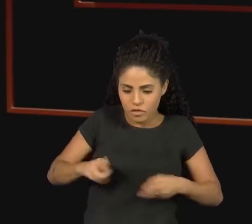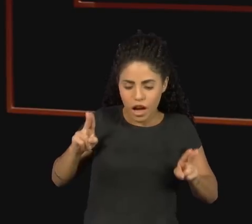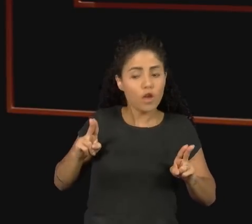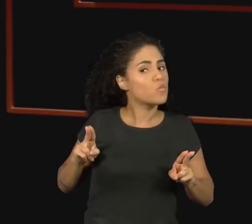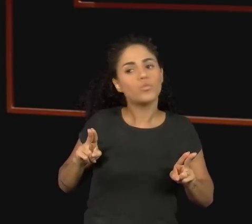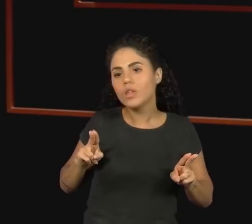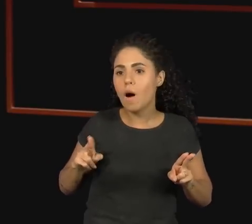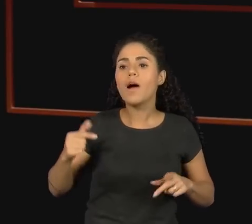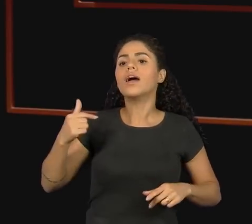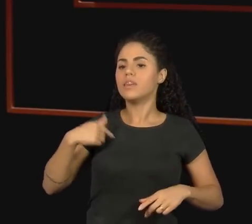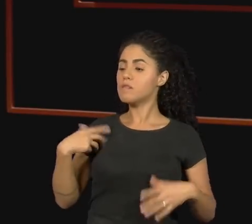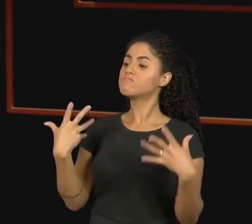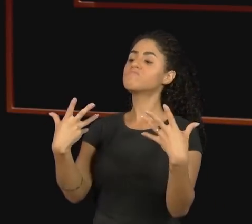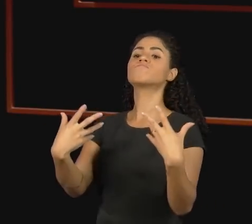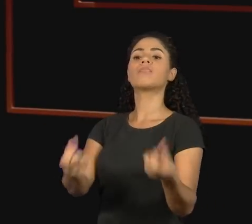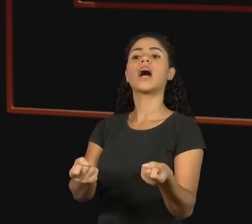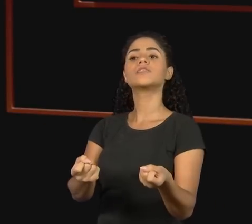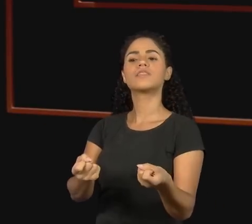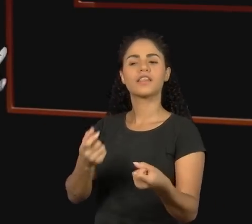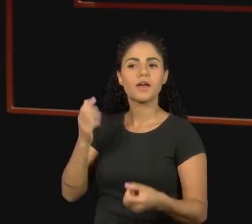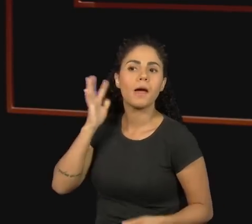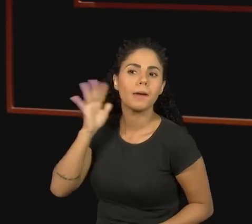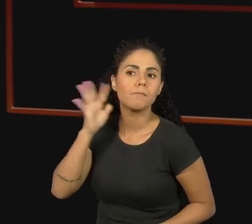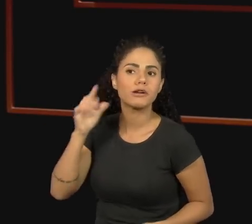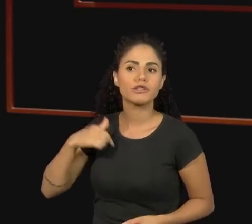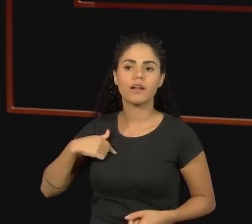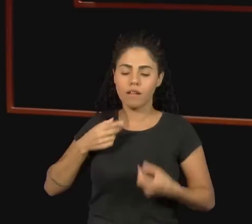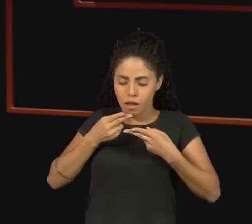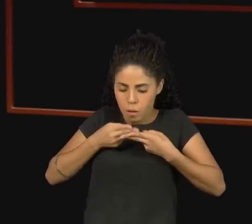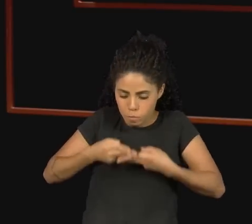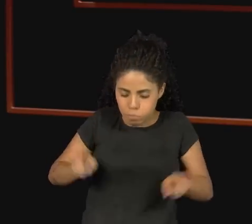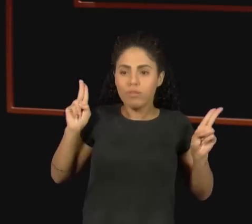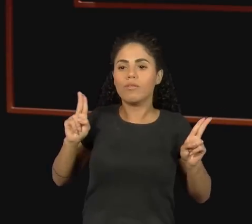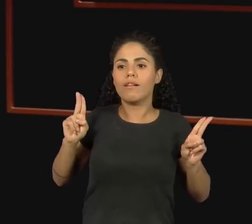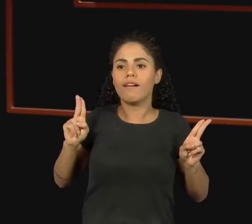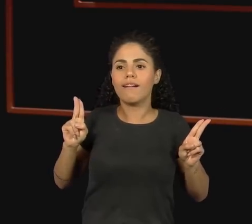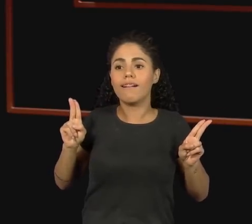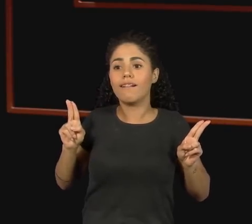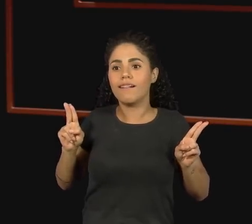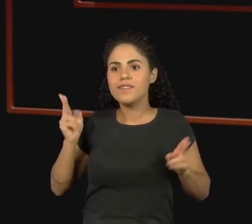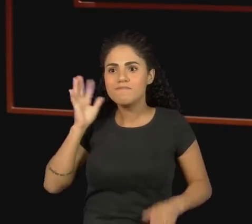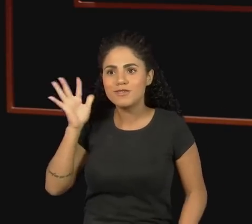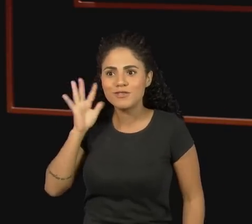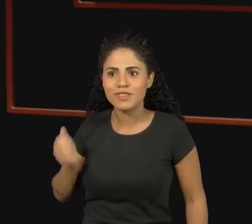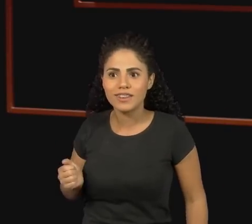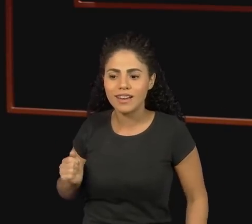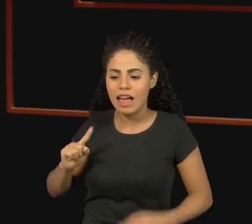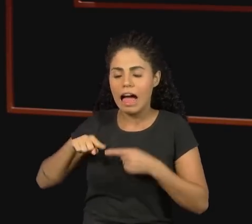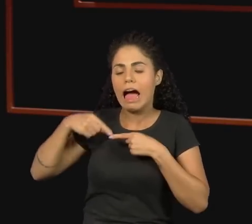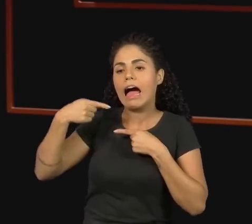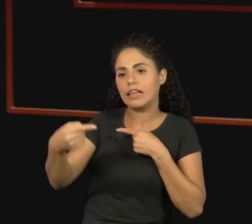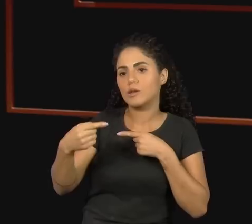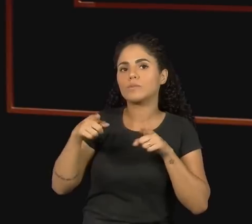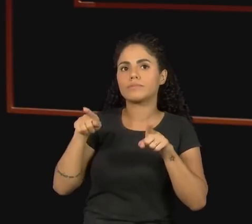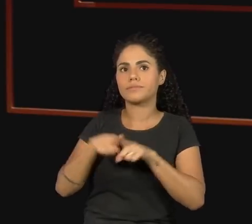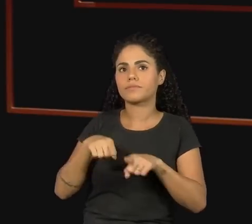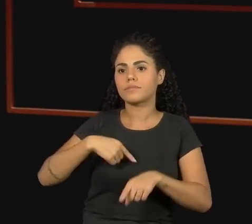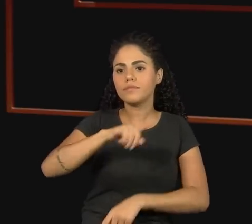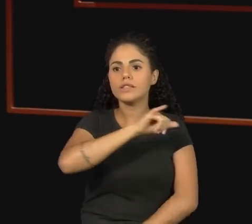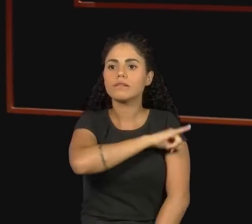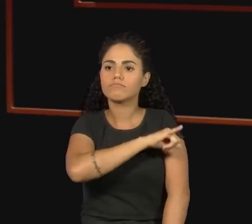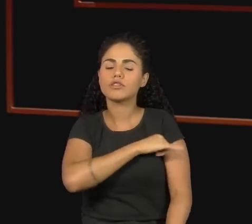E eu fui lá, imagina, fui lá ficar nu para fazer o nonô. Depois, no Rio, quando eu falei, vou